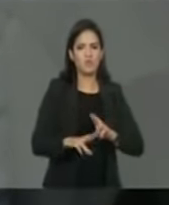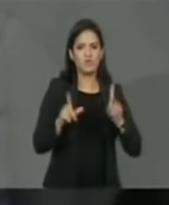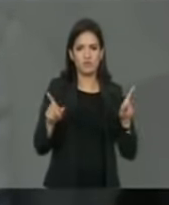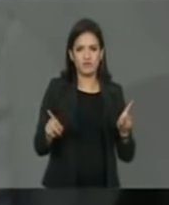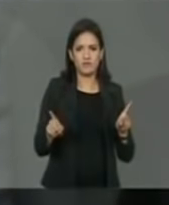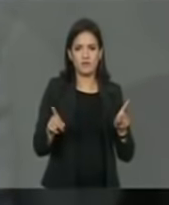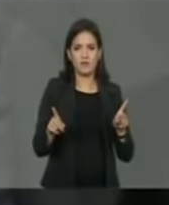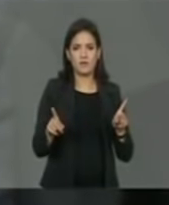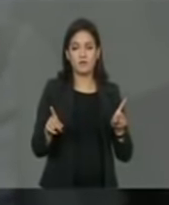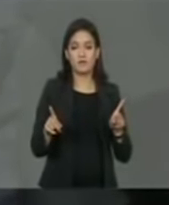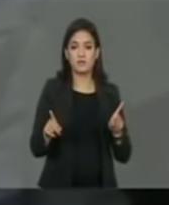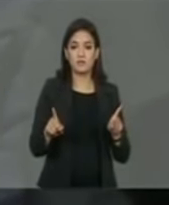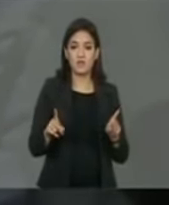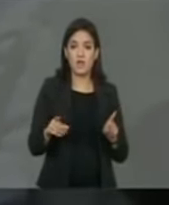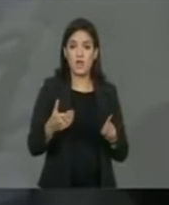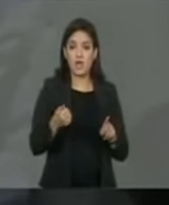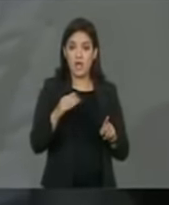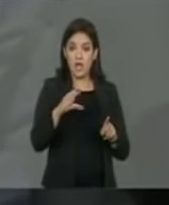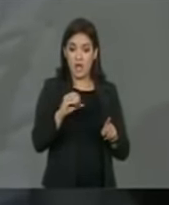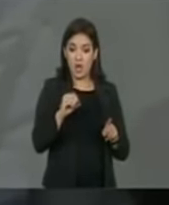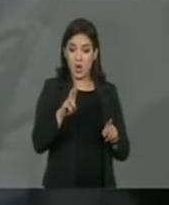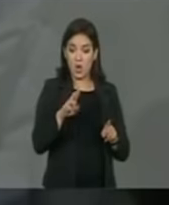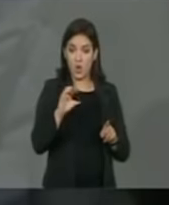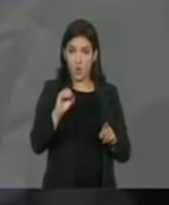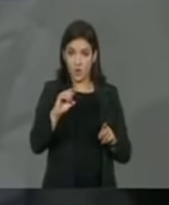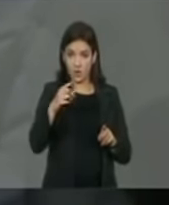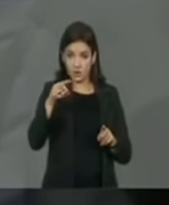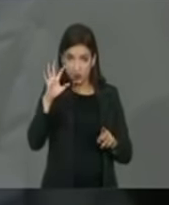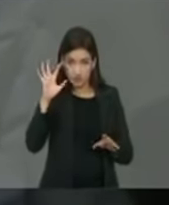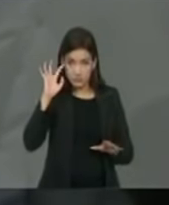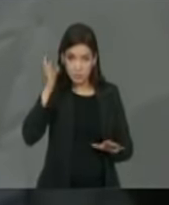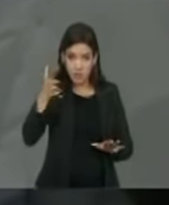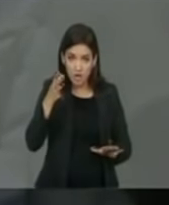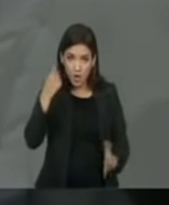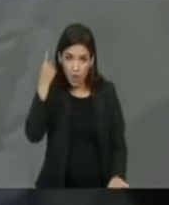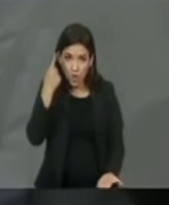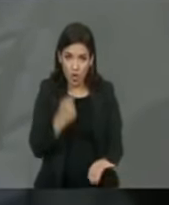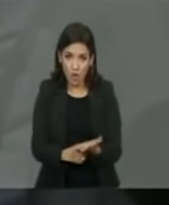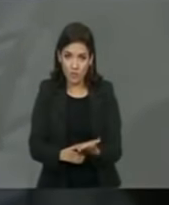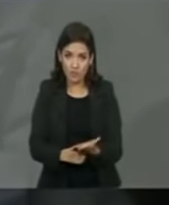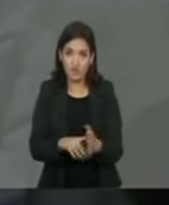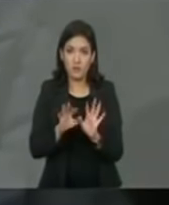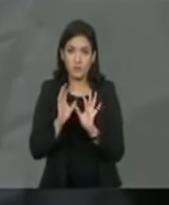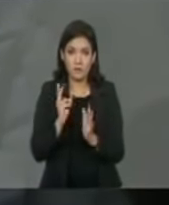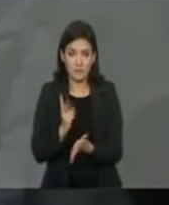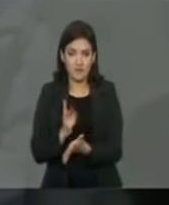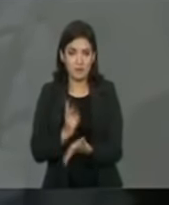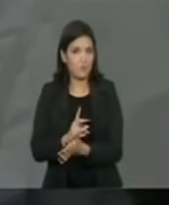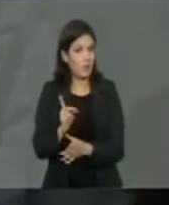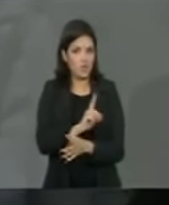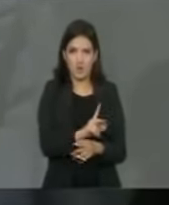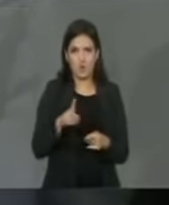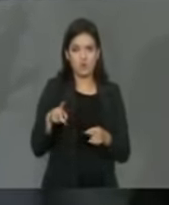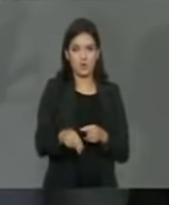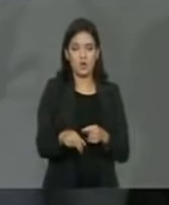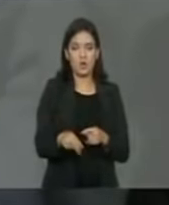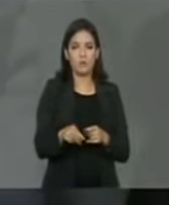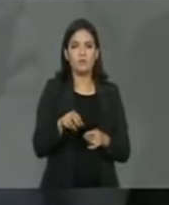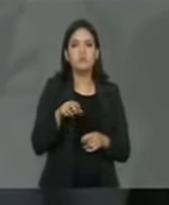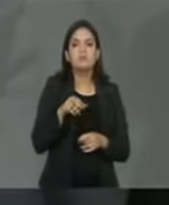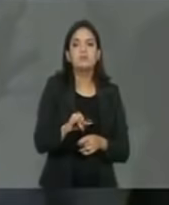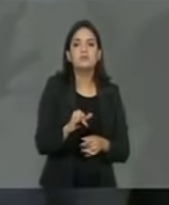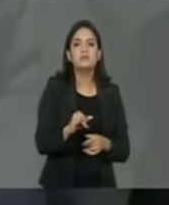correm se o acordo se o acórdão meramente confirma eu entendo que ele não interrompe se ele no entanto